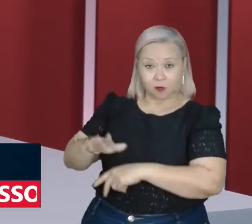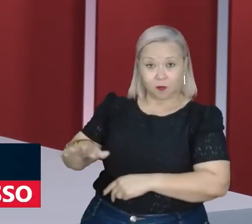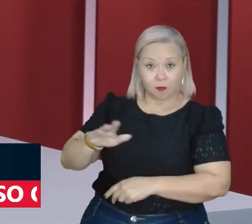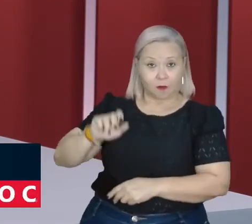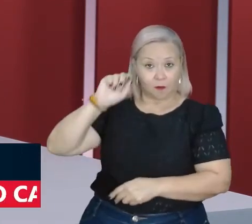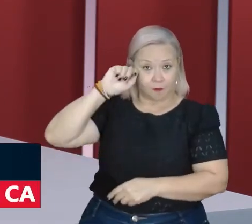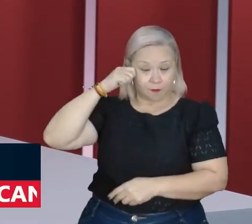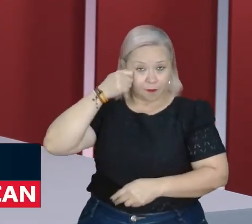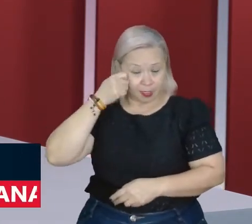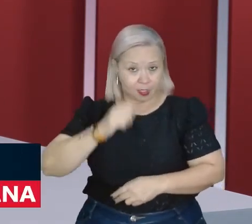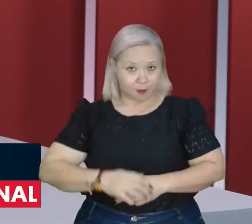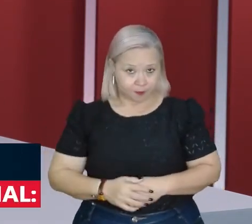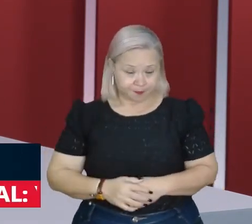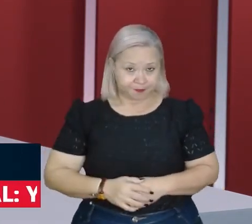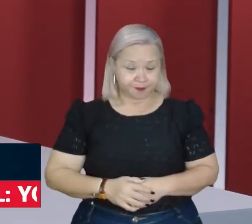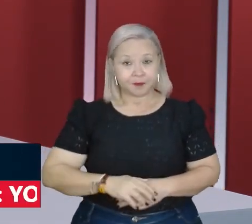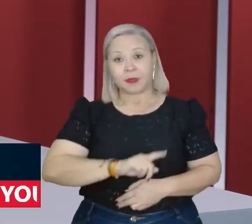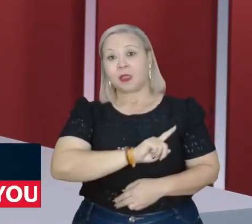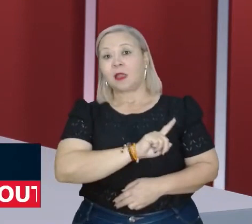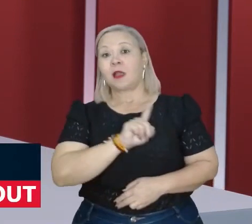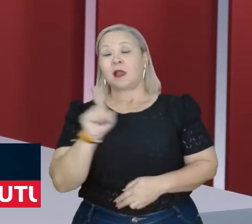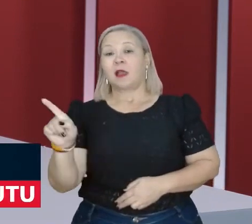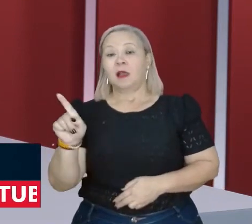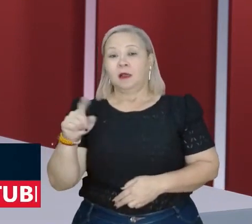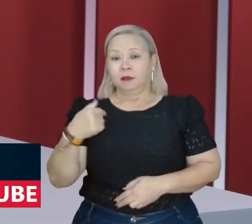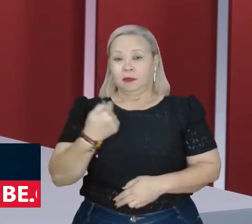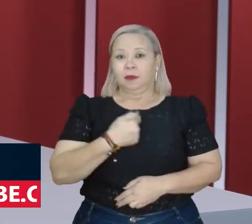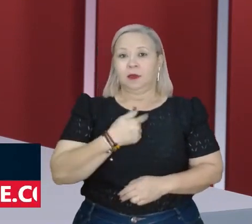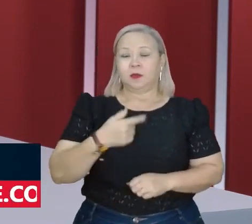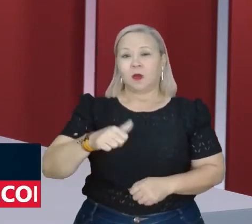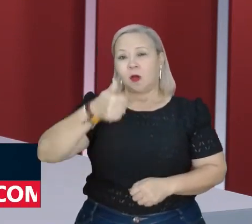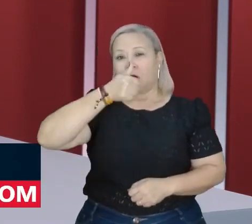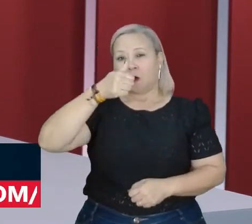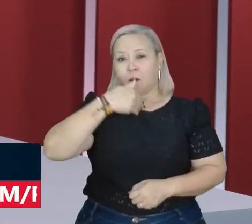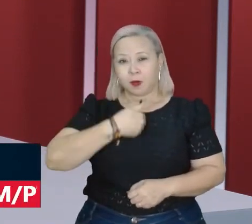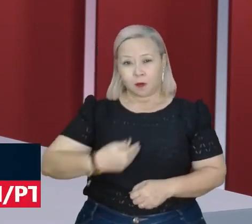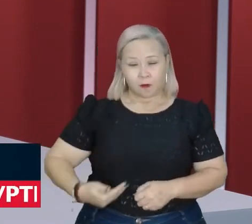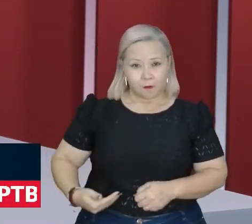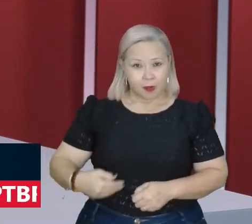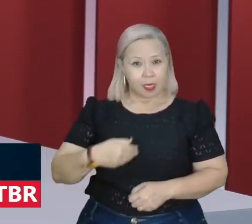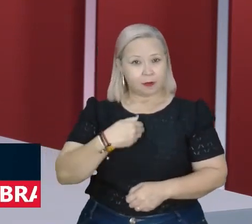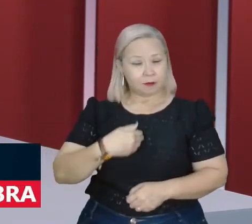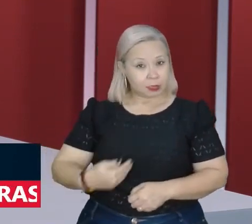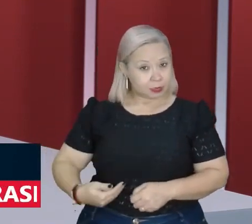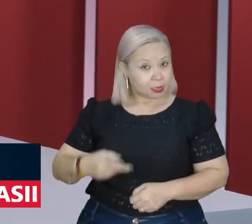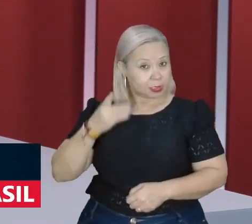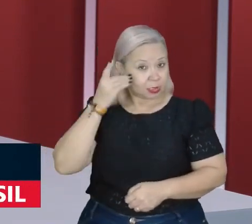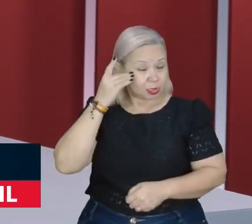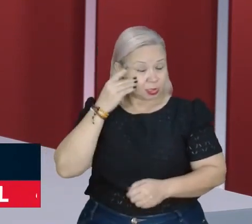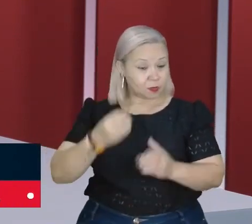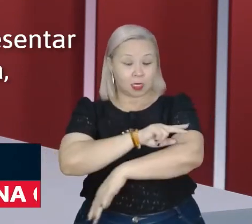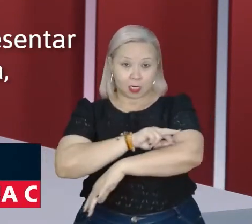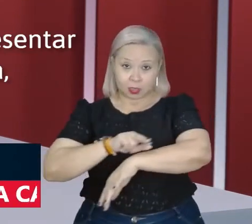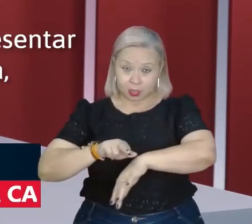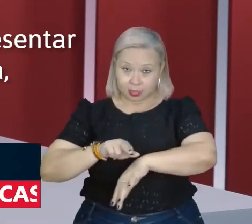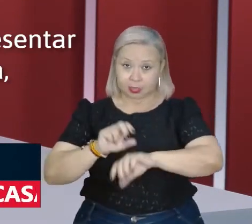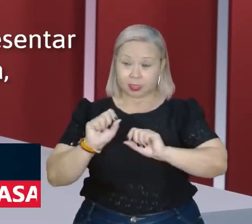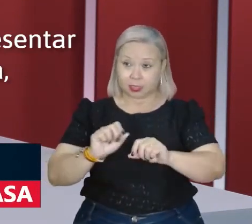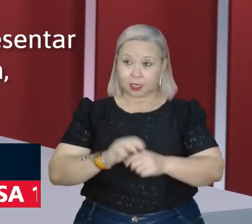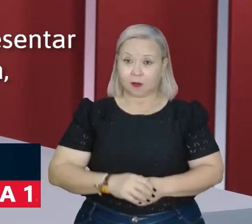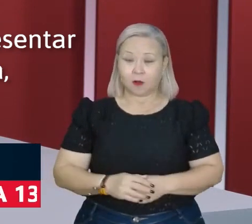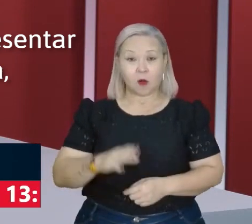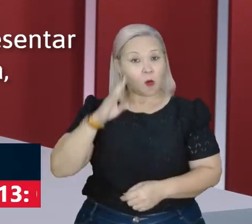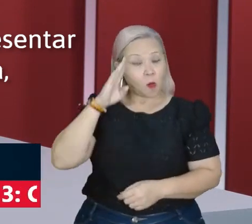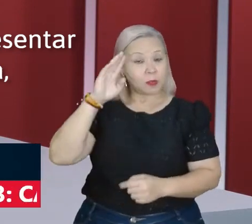morrendo. Por isso, lá no nosso primeiro governo da presidenta Dilma, nós criamos o projeto Juventude Viva, cujo